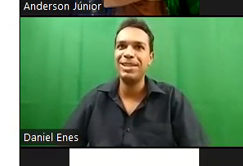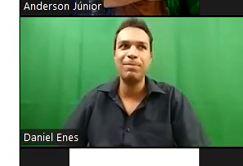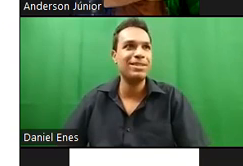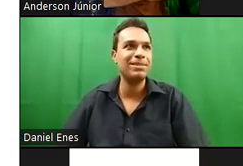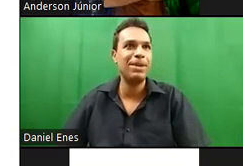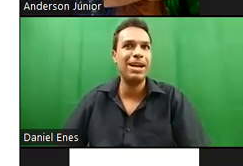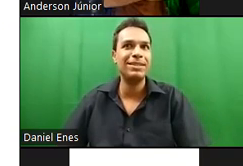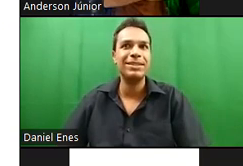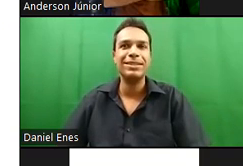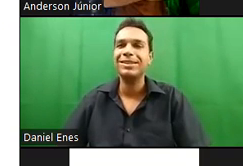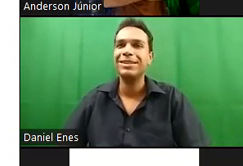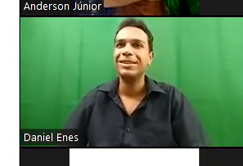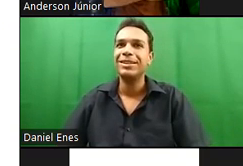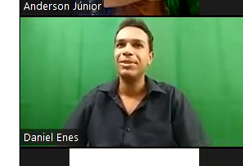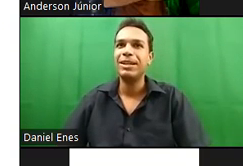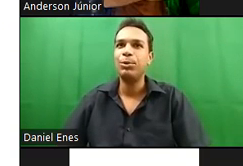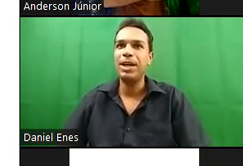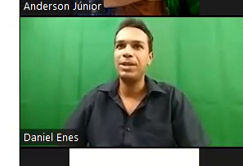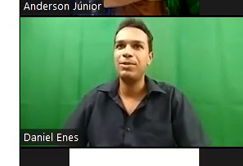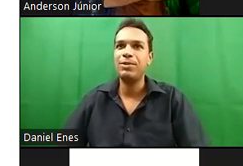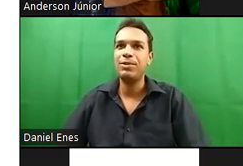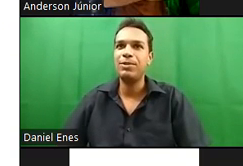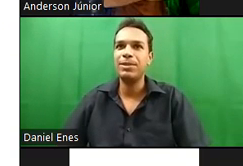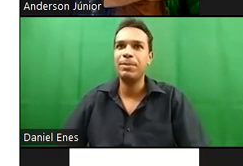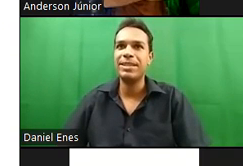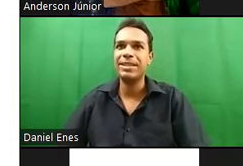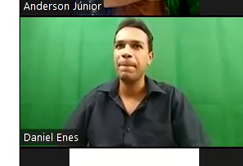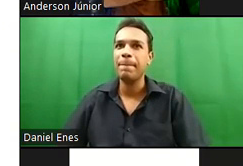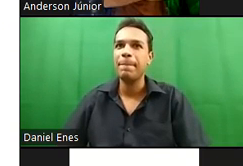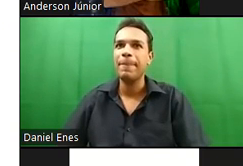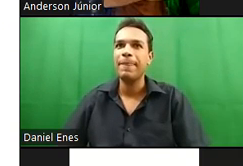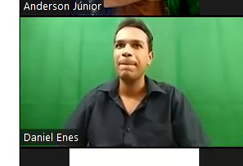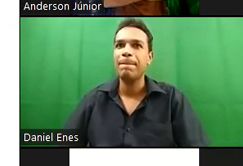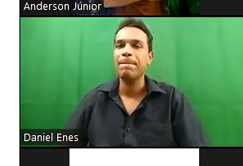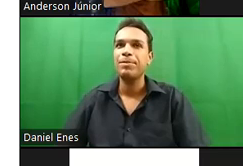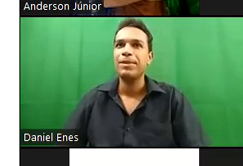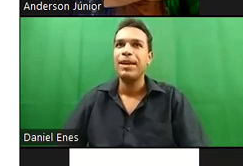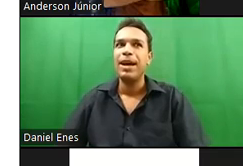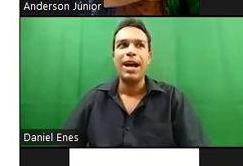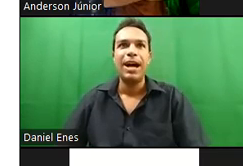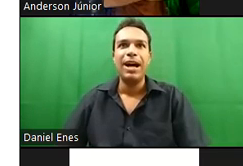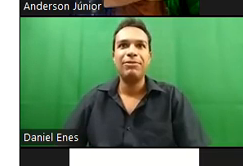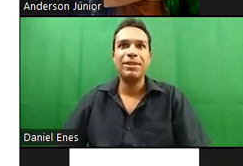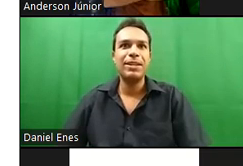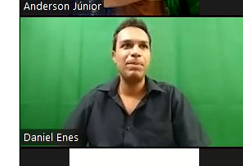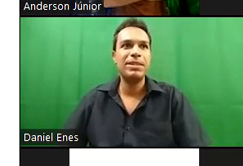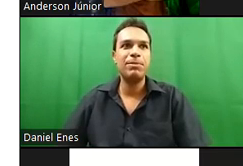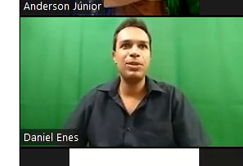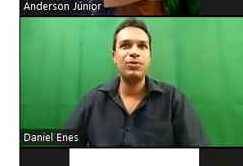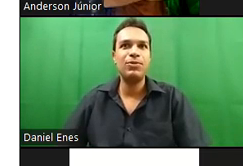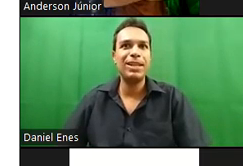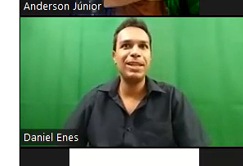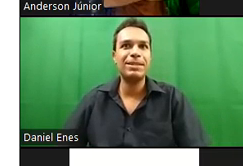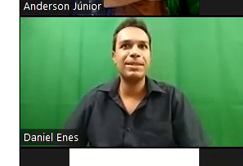Se quiser participar, fica à vontade, vai ser um prazer. A Franciane percebeu